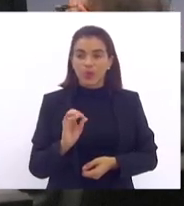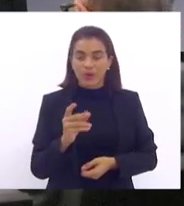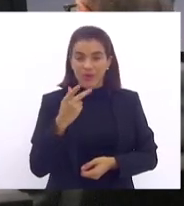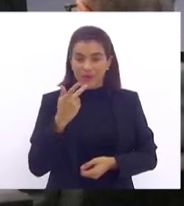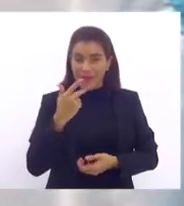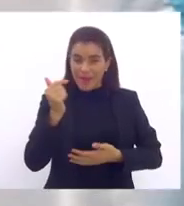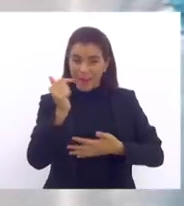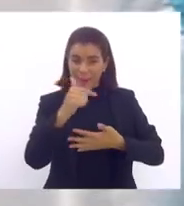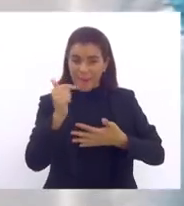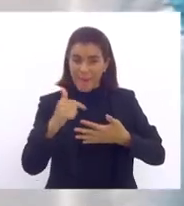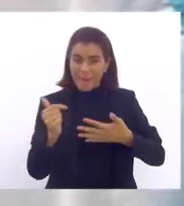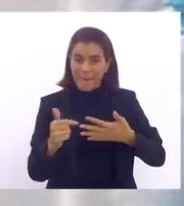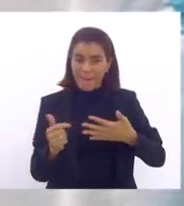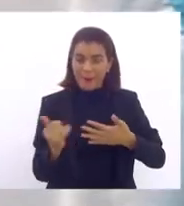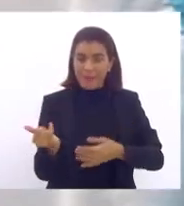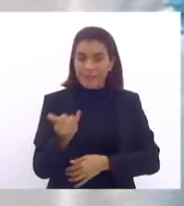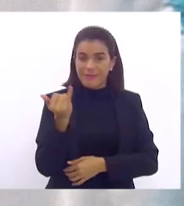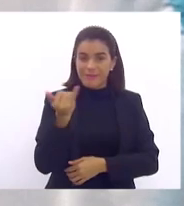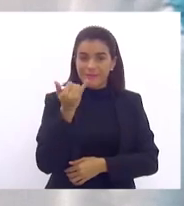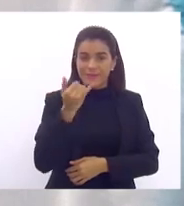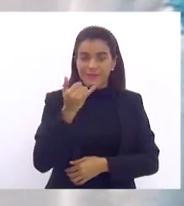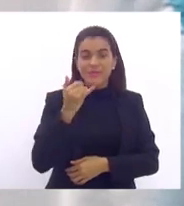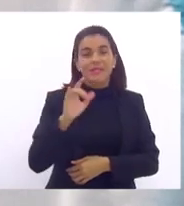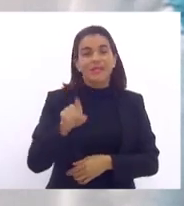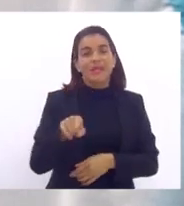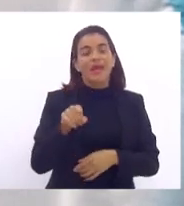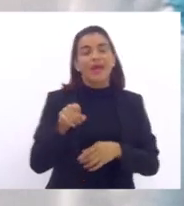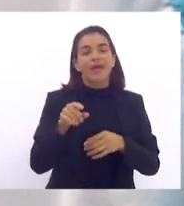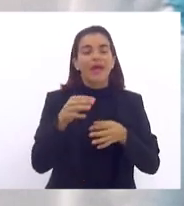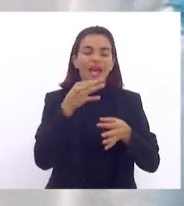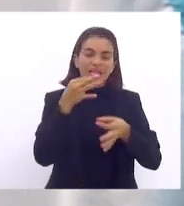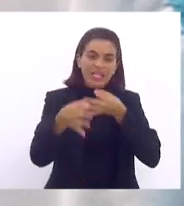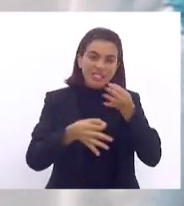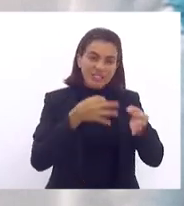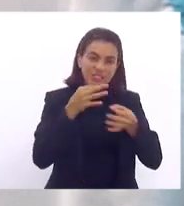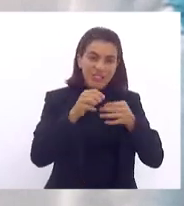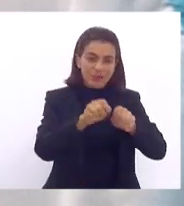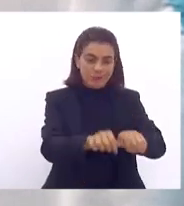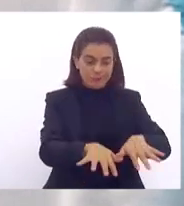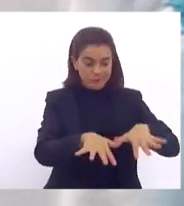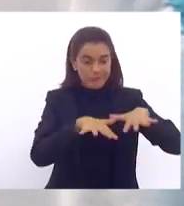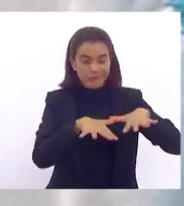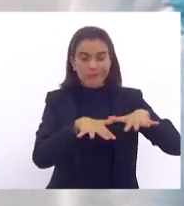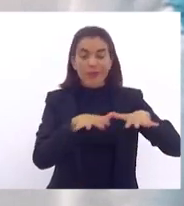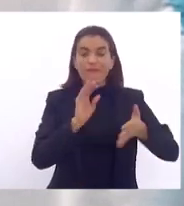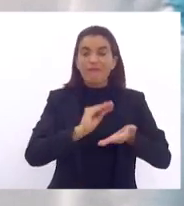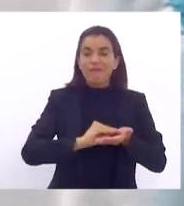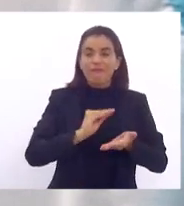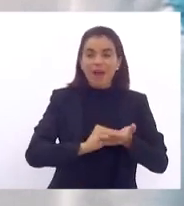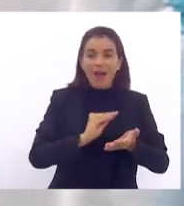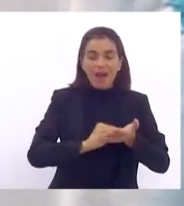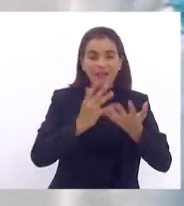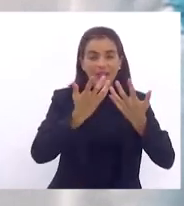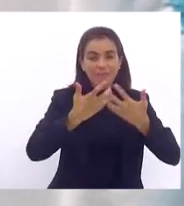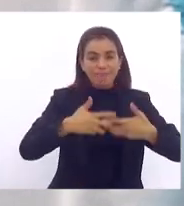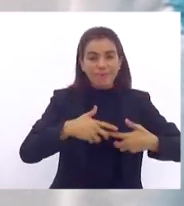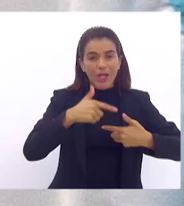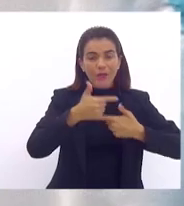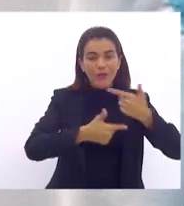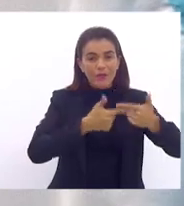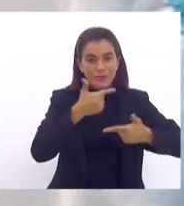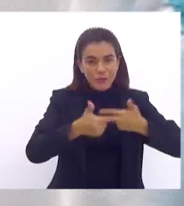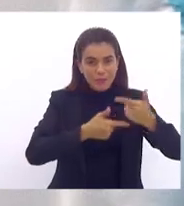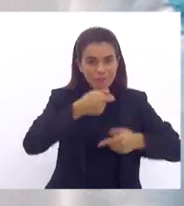ponto que eu acho que é importante que é a autocrítica dos parlamentos eh no sentido de que a falta de funcionamento eh